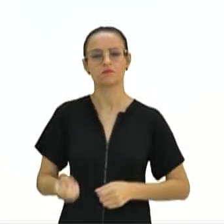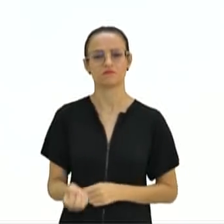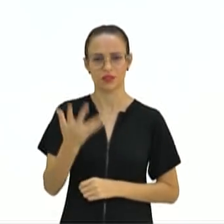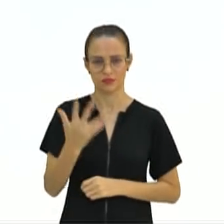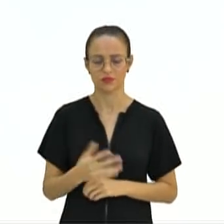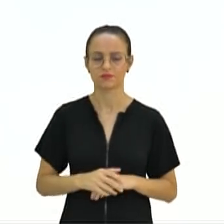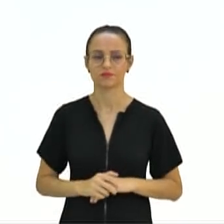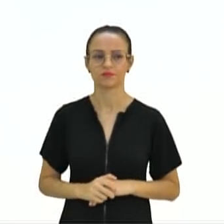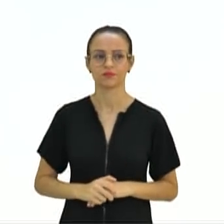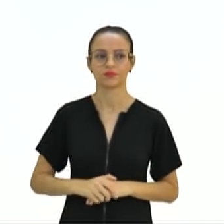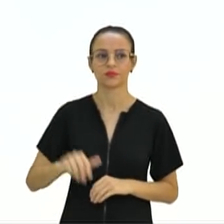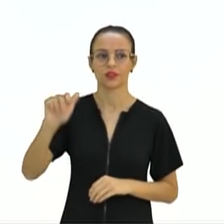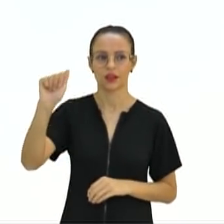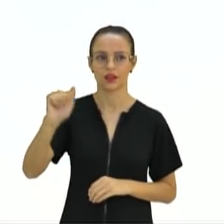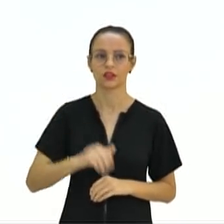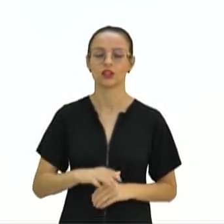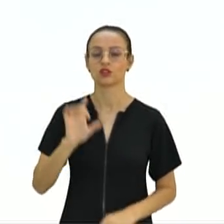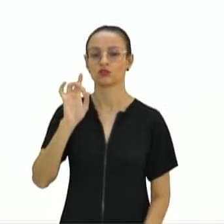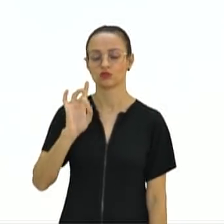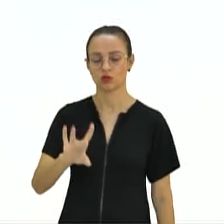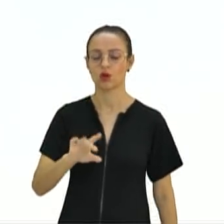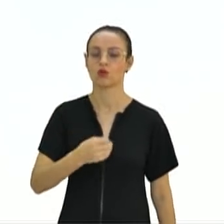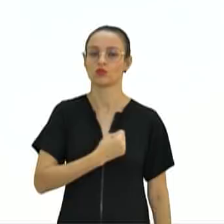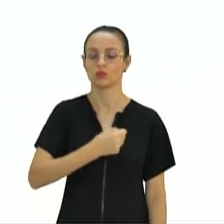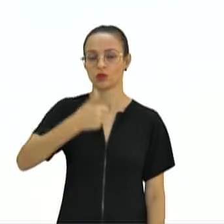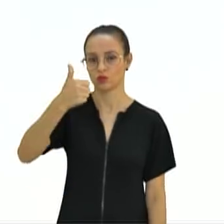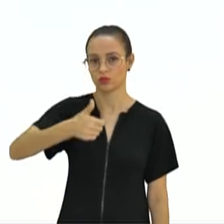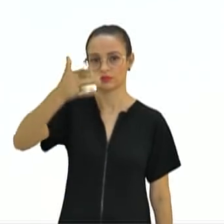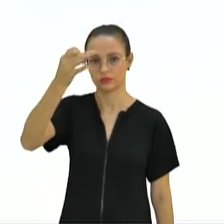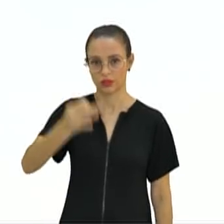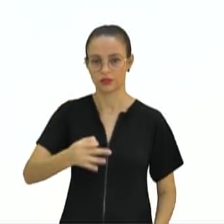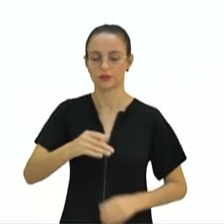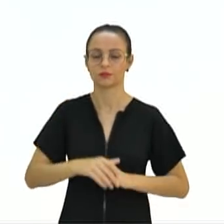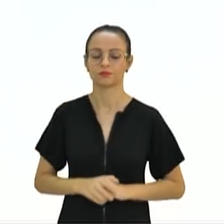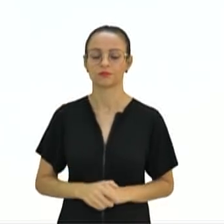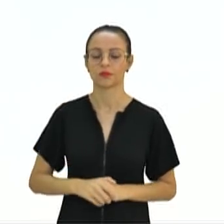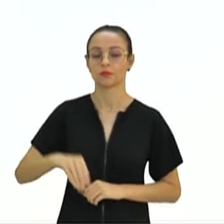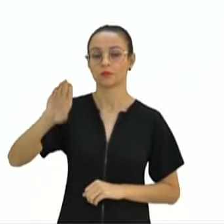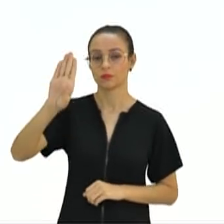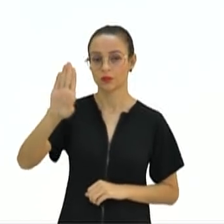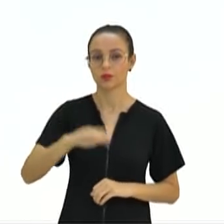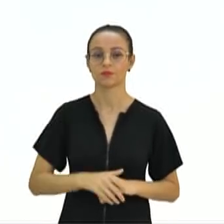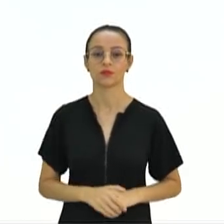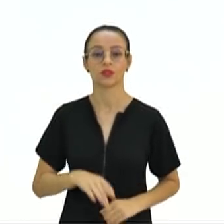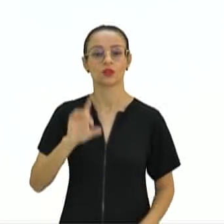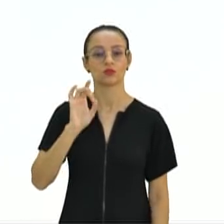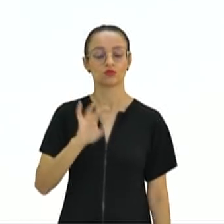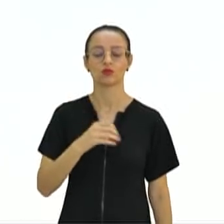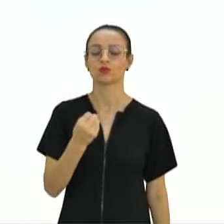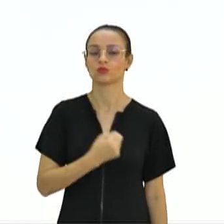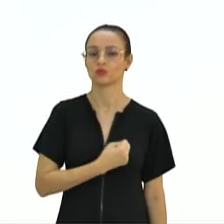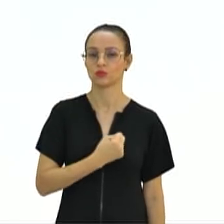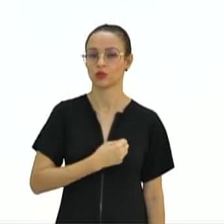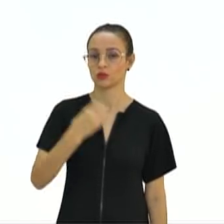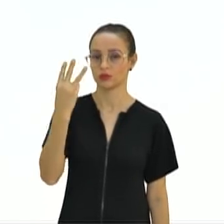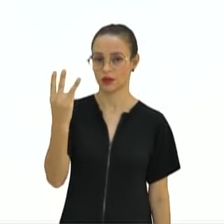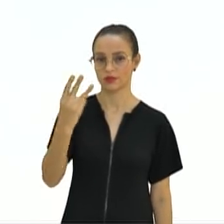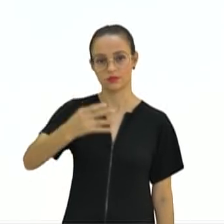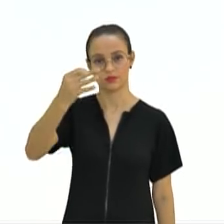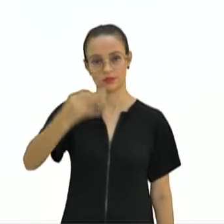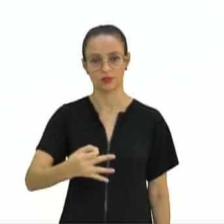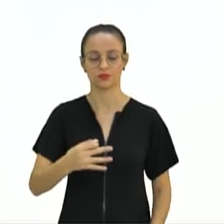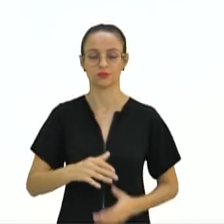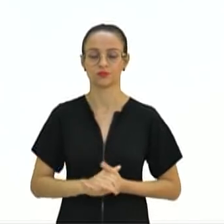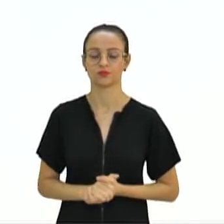tela. Letra A, apenas a afirmativa 1 é correta. B, apenas a afirmativa 3 é